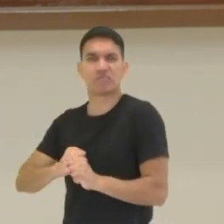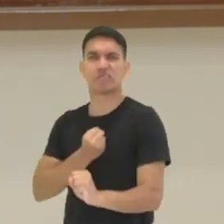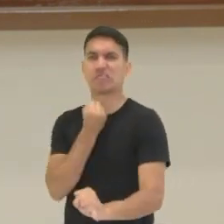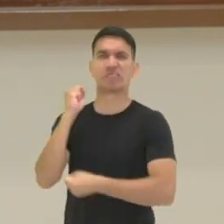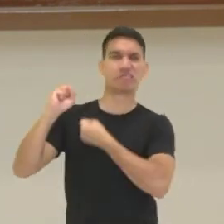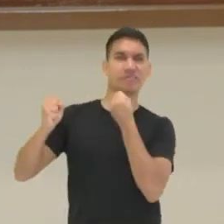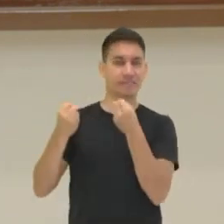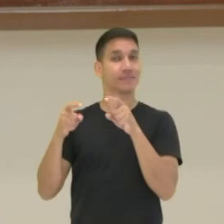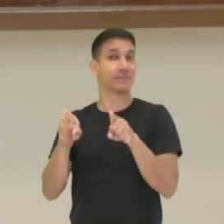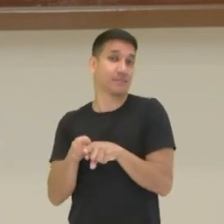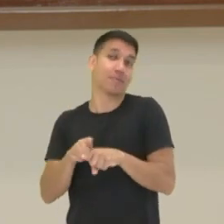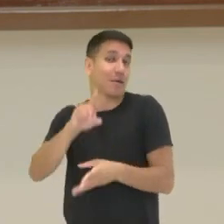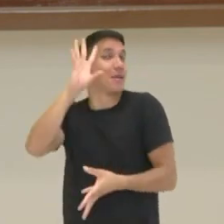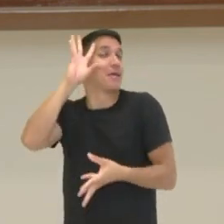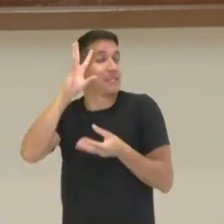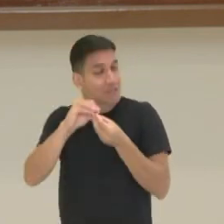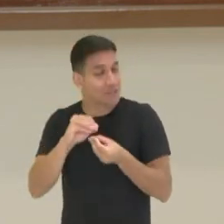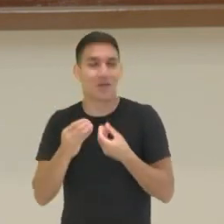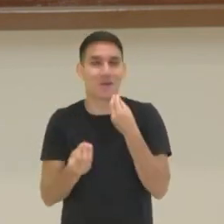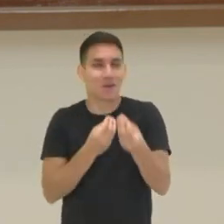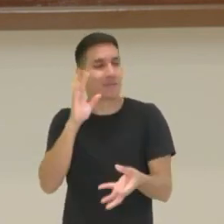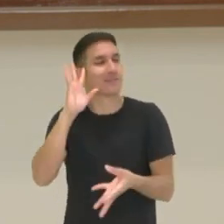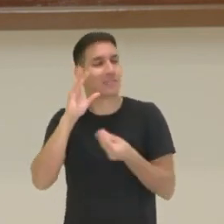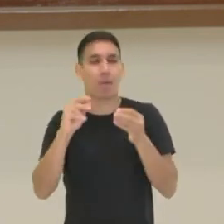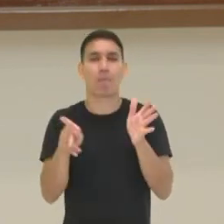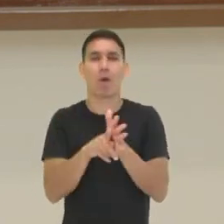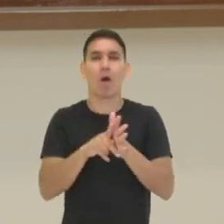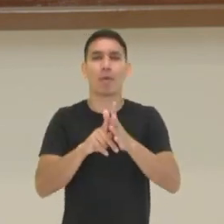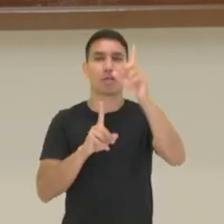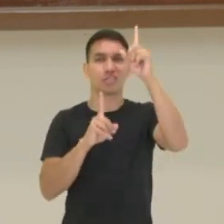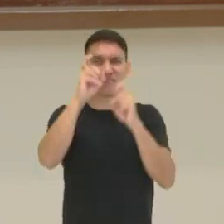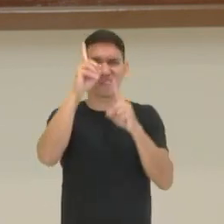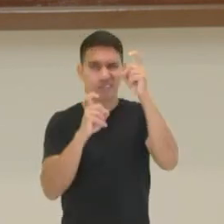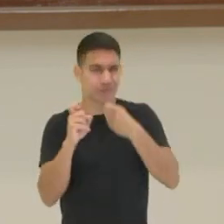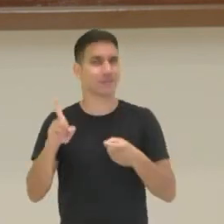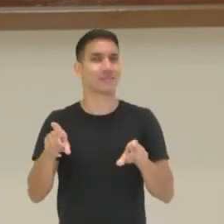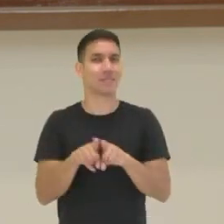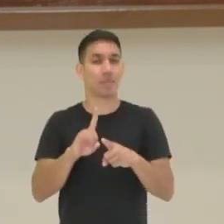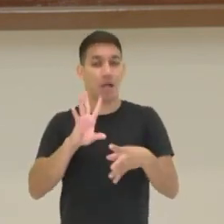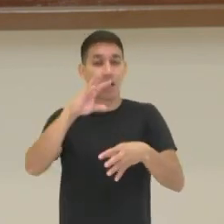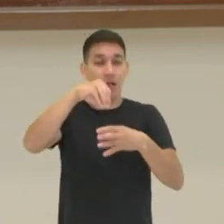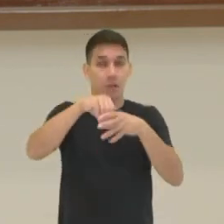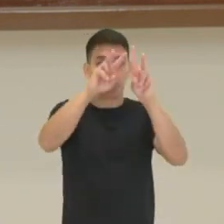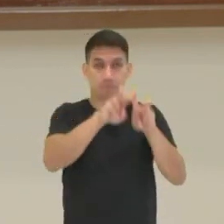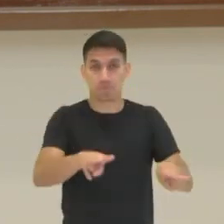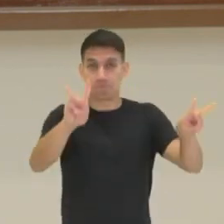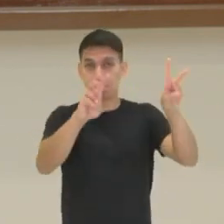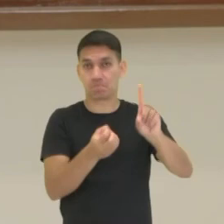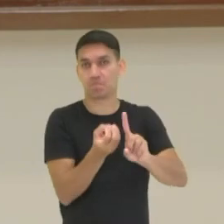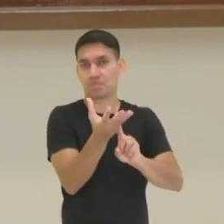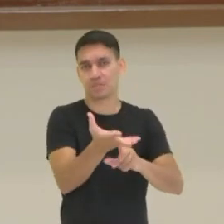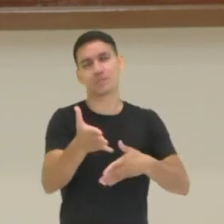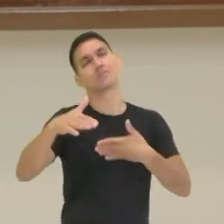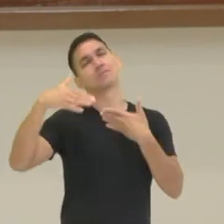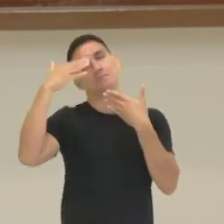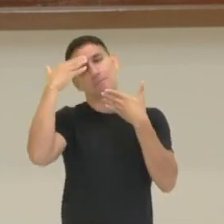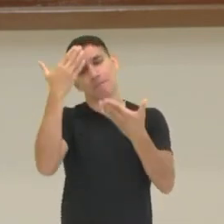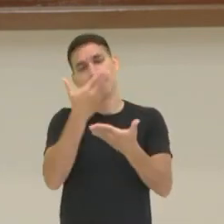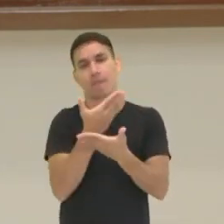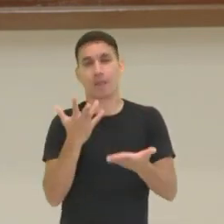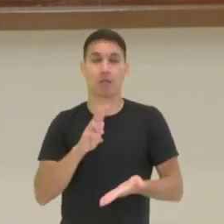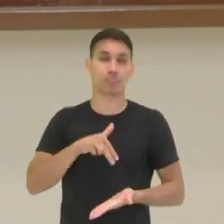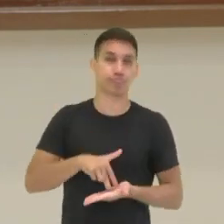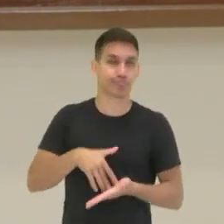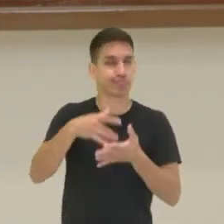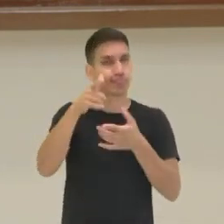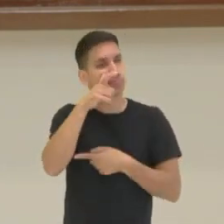e aprendemos a fazer a leitura das expressões faciais, né, ilustrações que constituem a linguagem visual. Agradeço muito por estarem aí